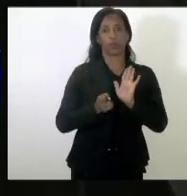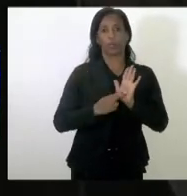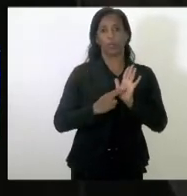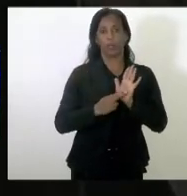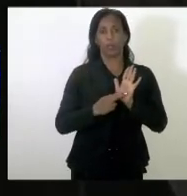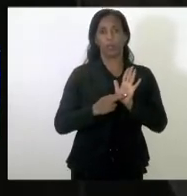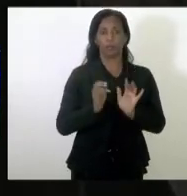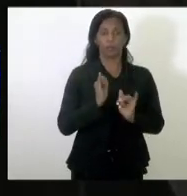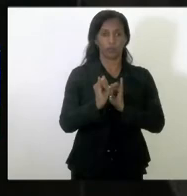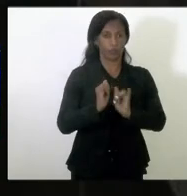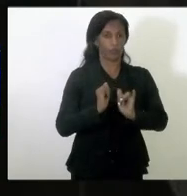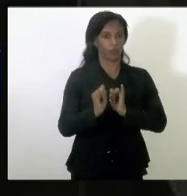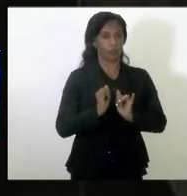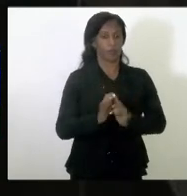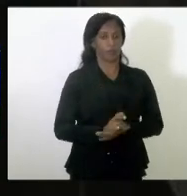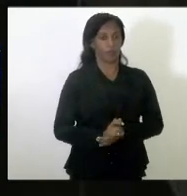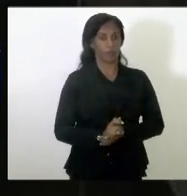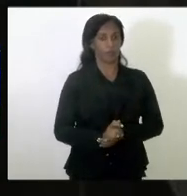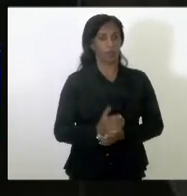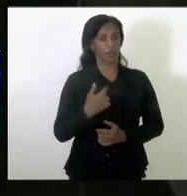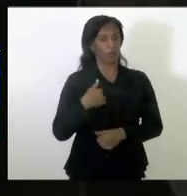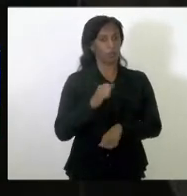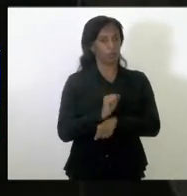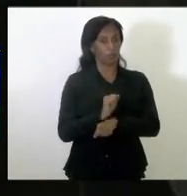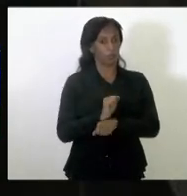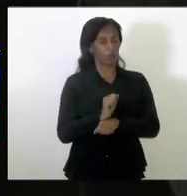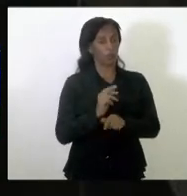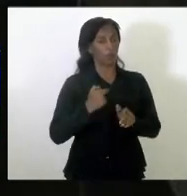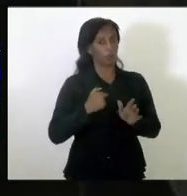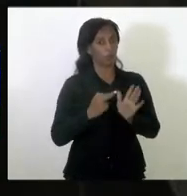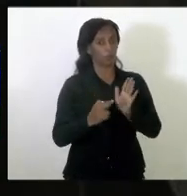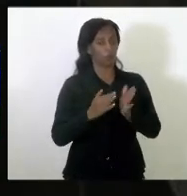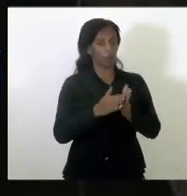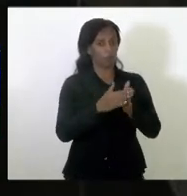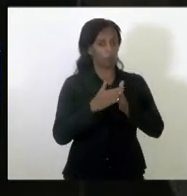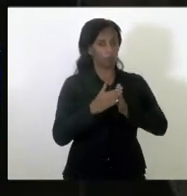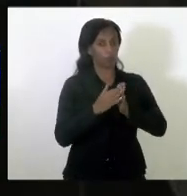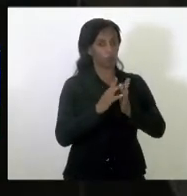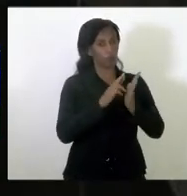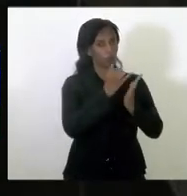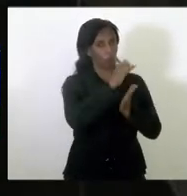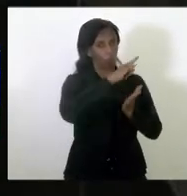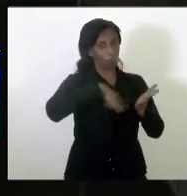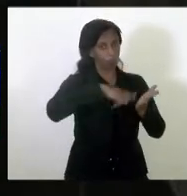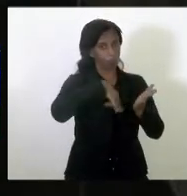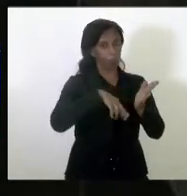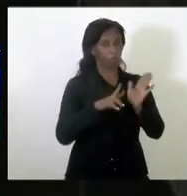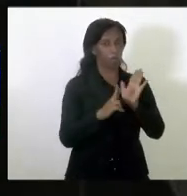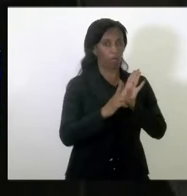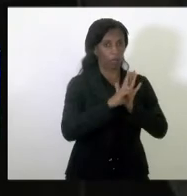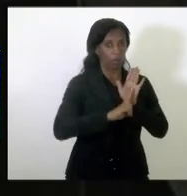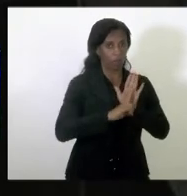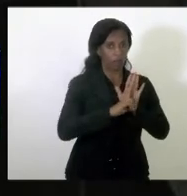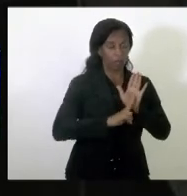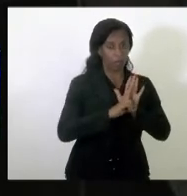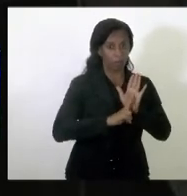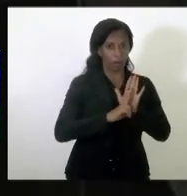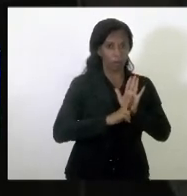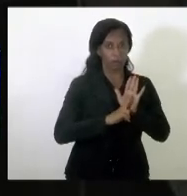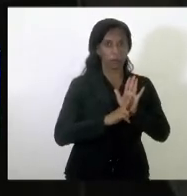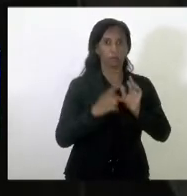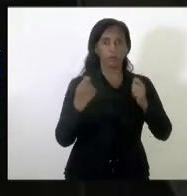informação. Eu espero que o meu requerimento seja respondido, porque isso é um direito